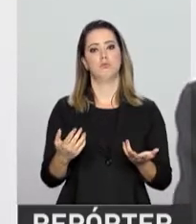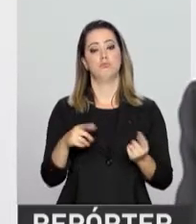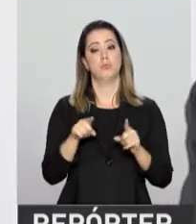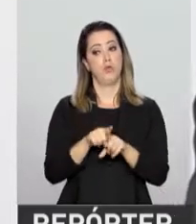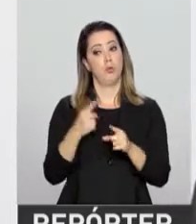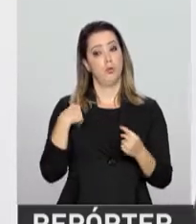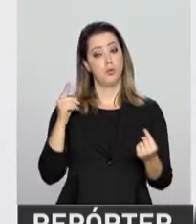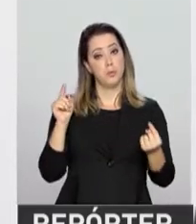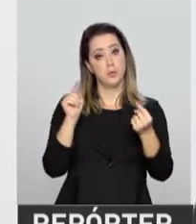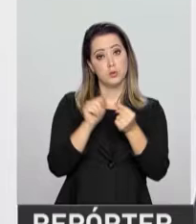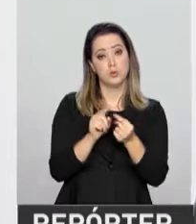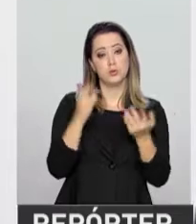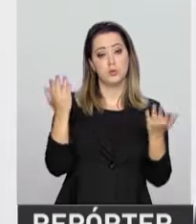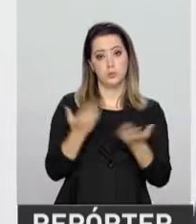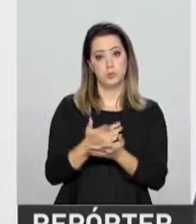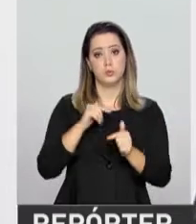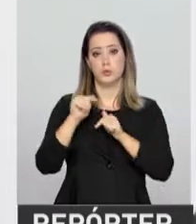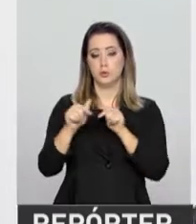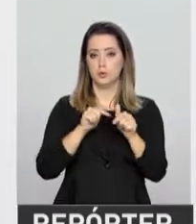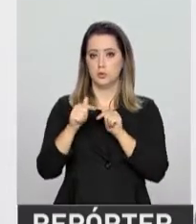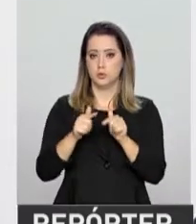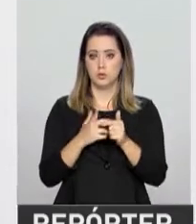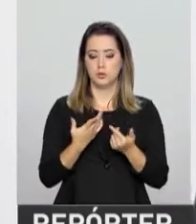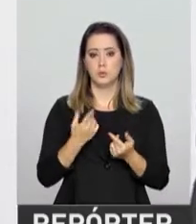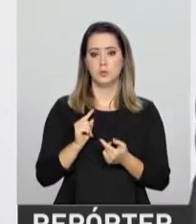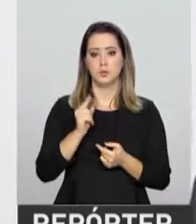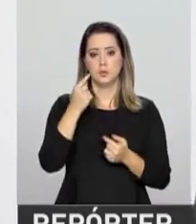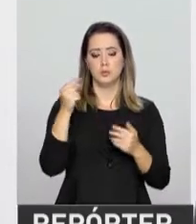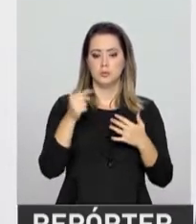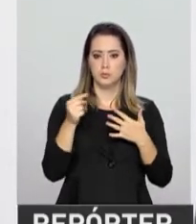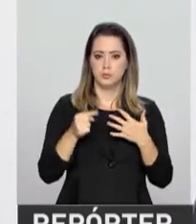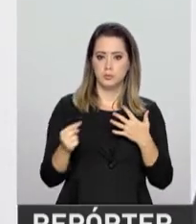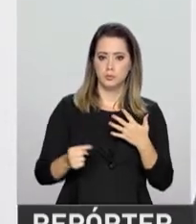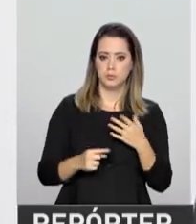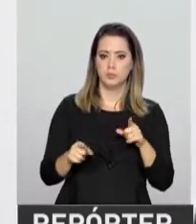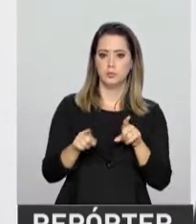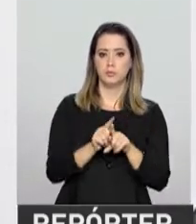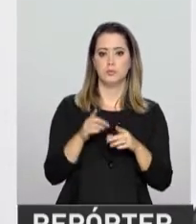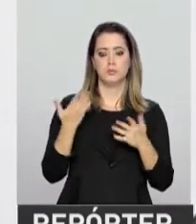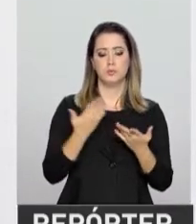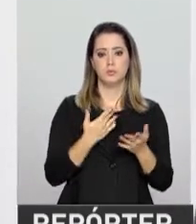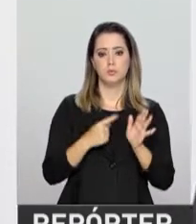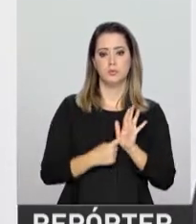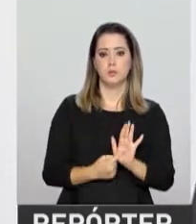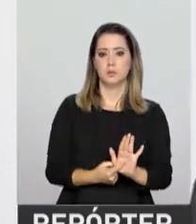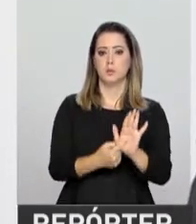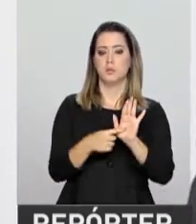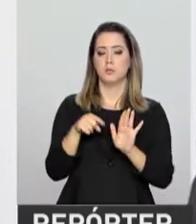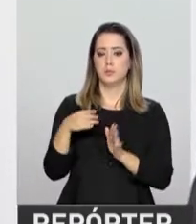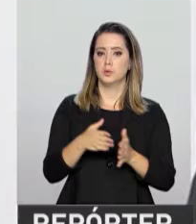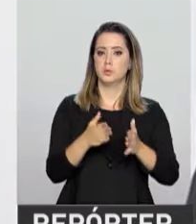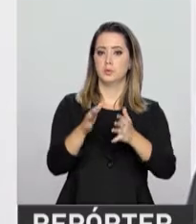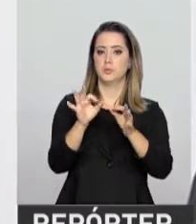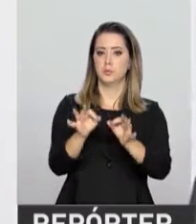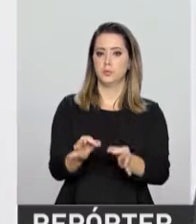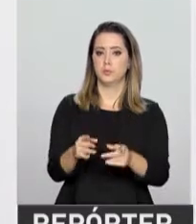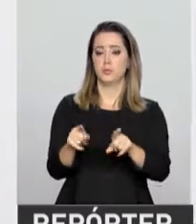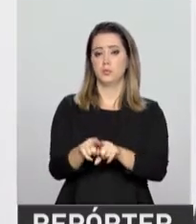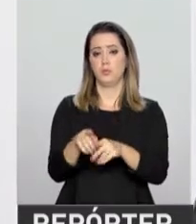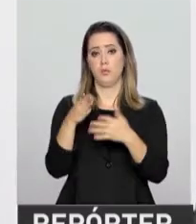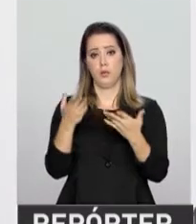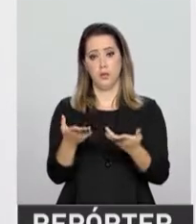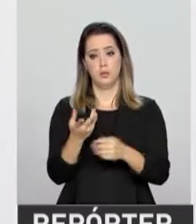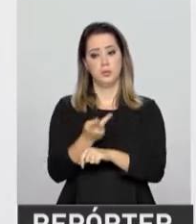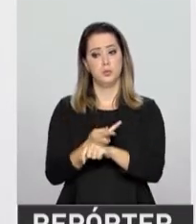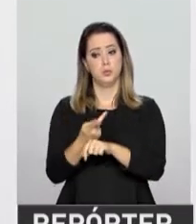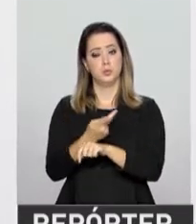estamos trabalhando e algumas dessas medidas que estão sendo anunciadas hoje elas apontam para essa direção é justamente